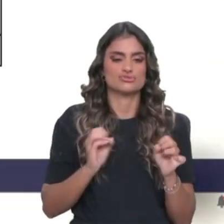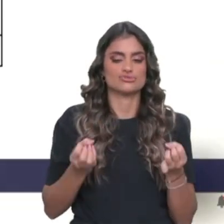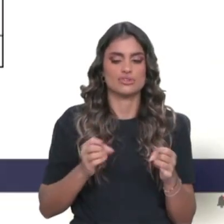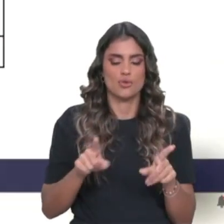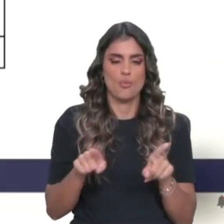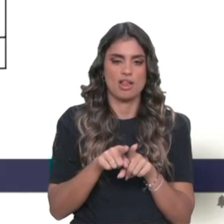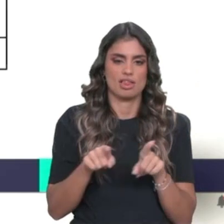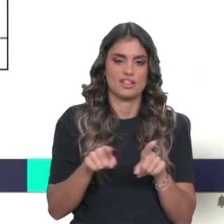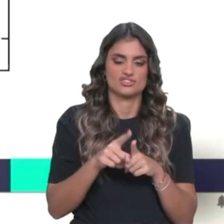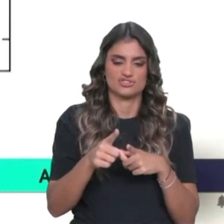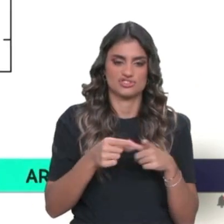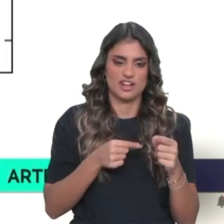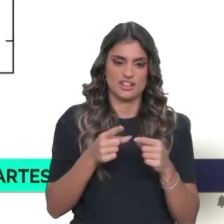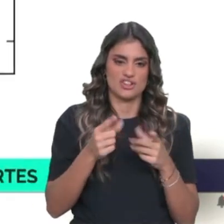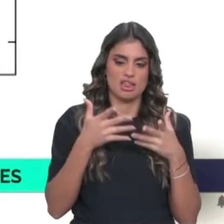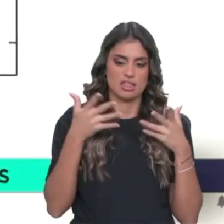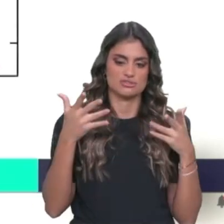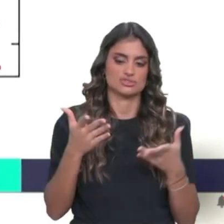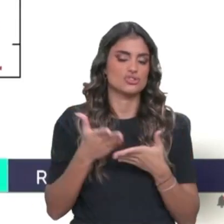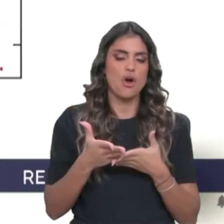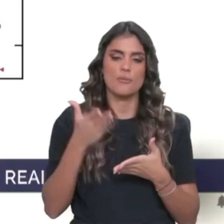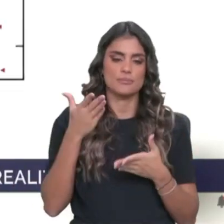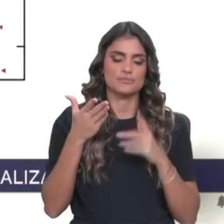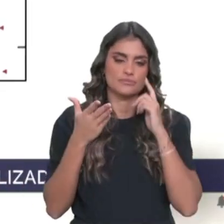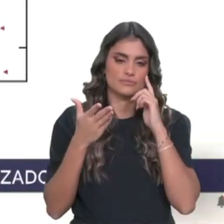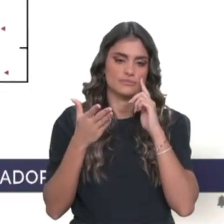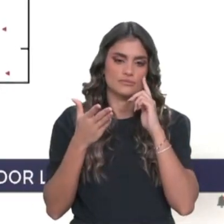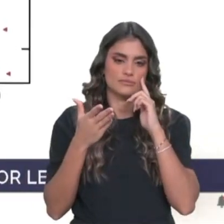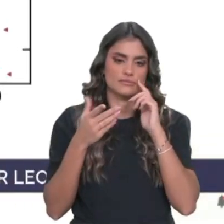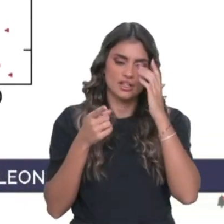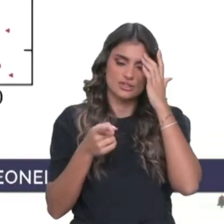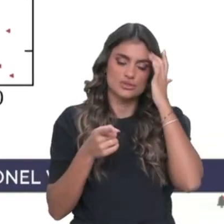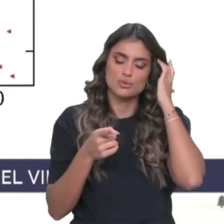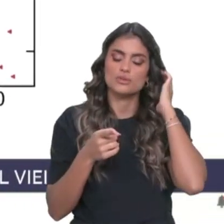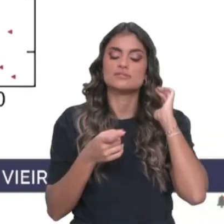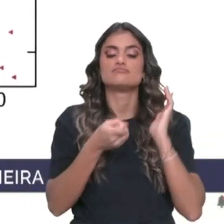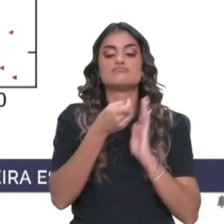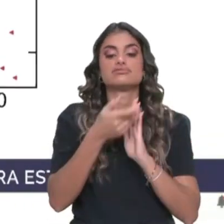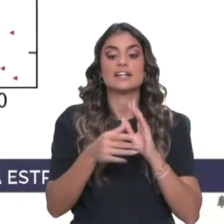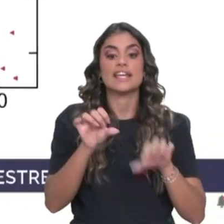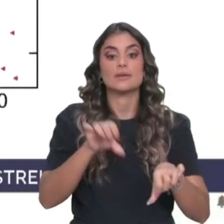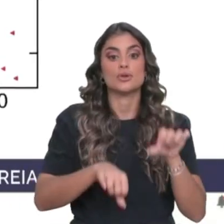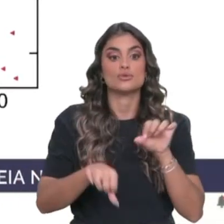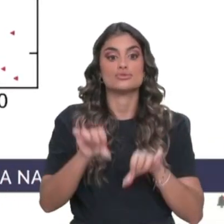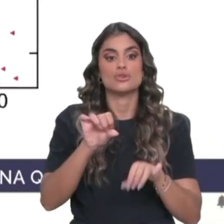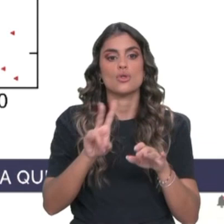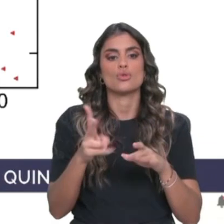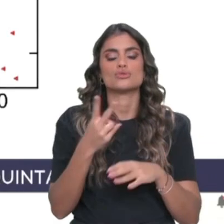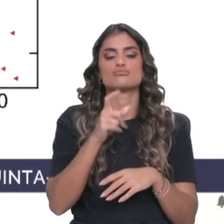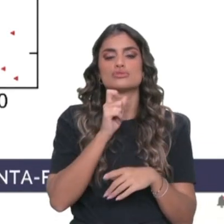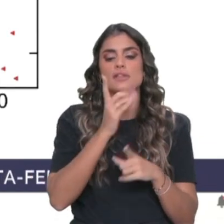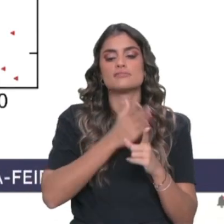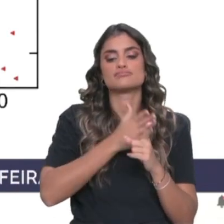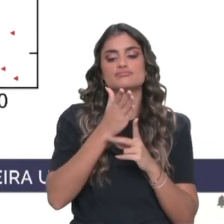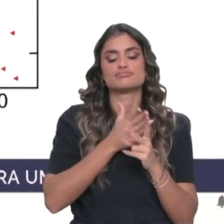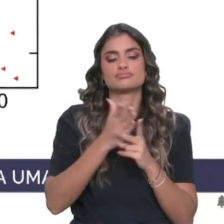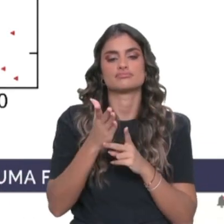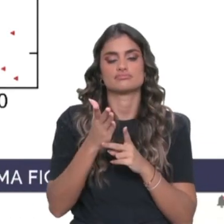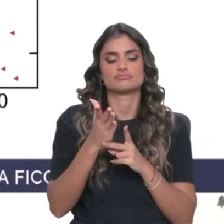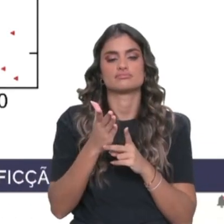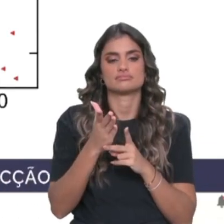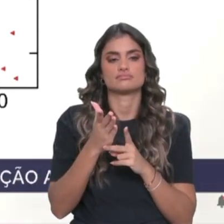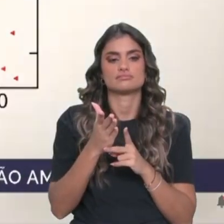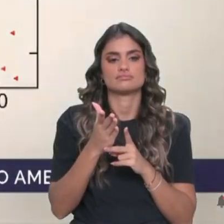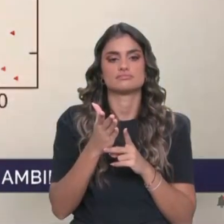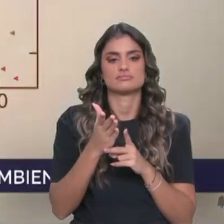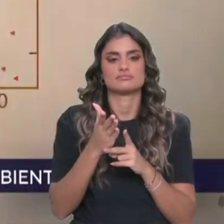através de estrelas grandes. E este conjunto de químicos colocou duas hipóteses que imediatamente afastaram para